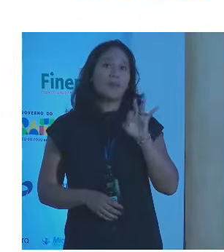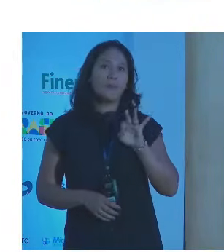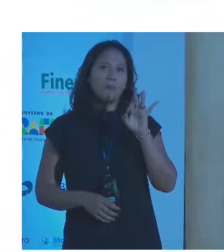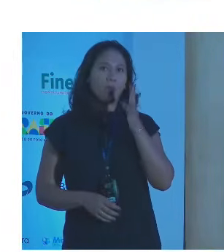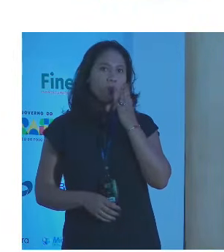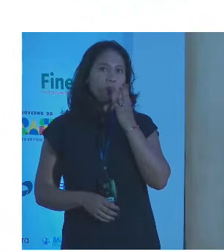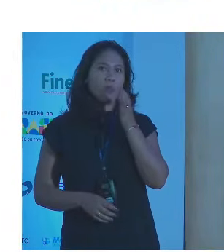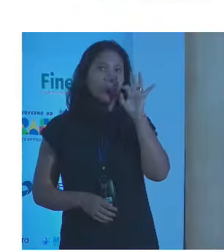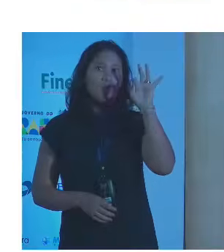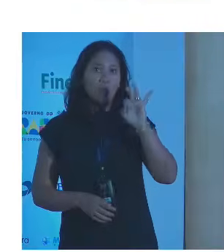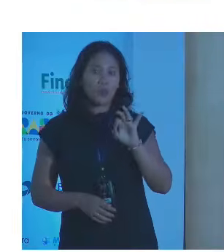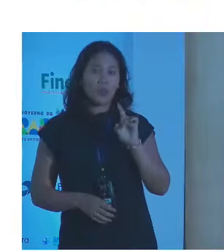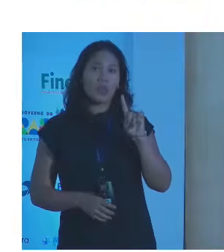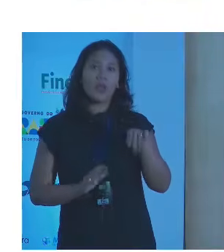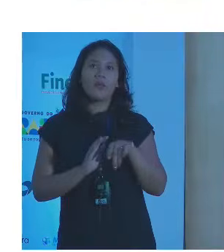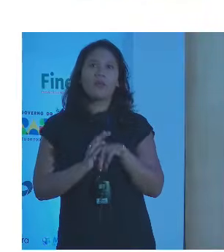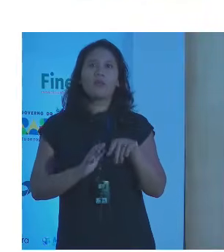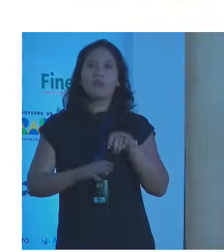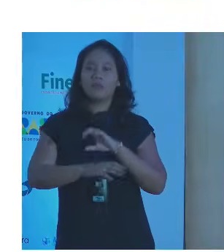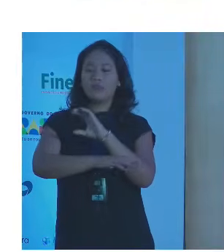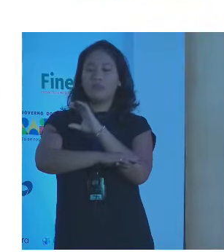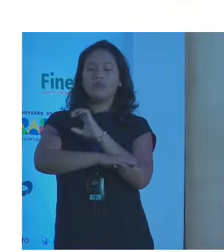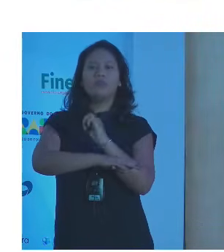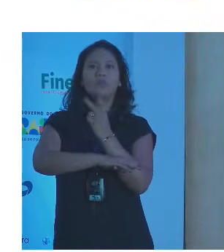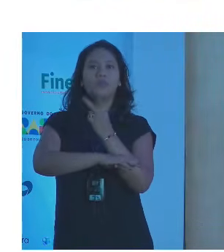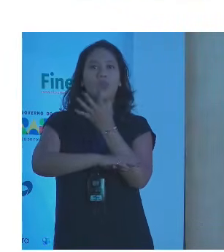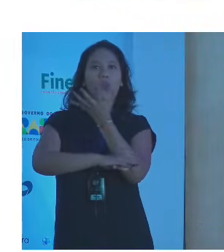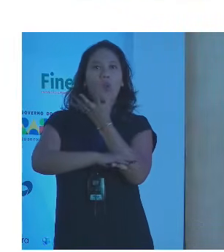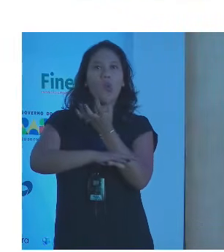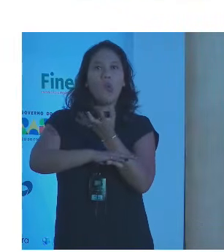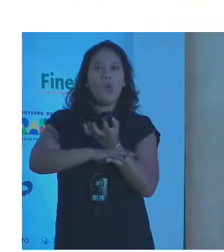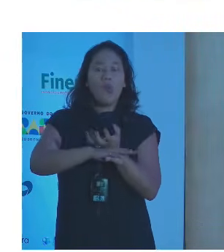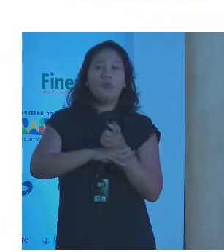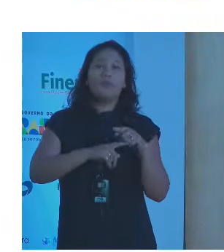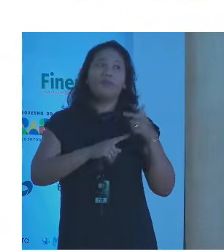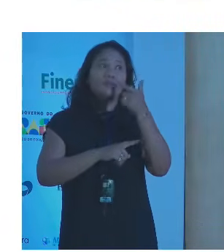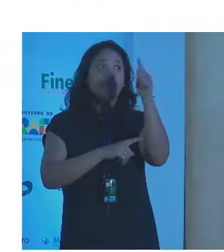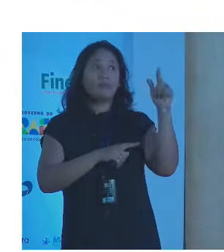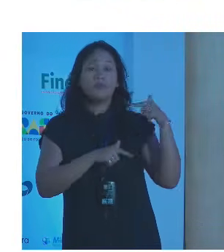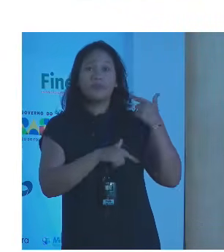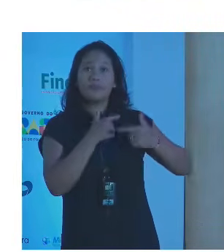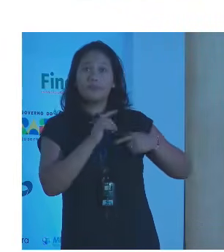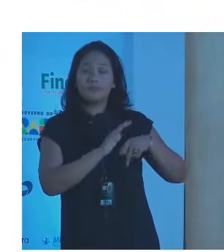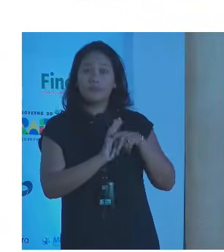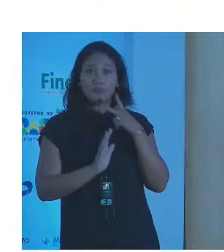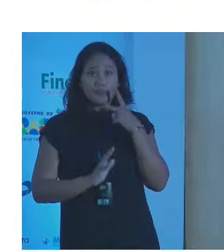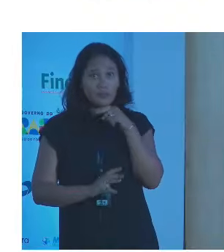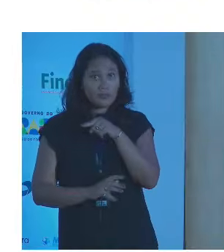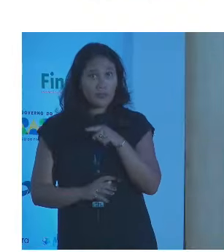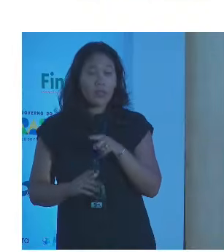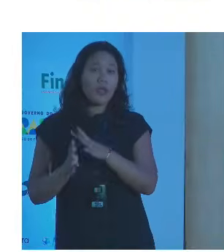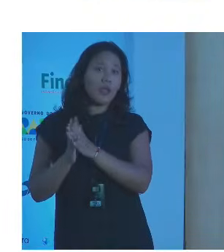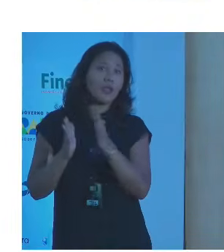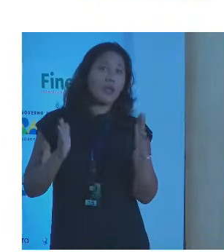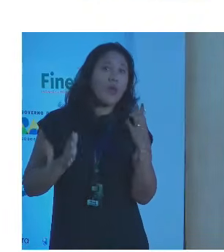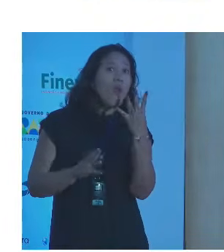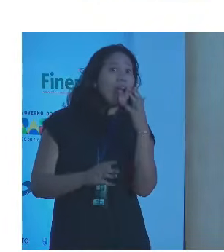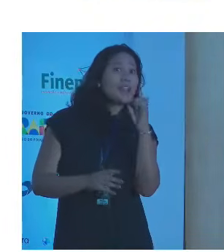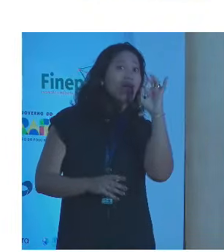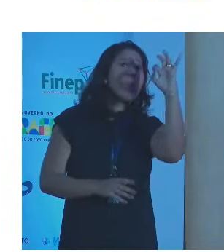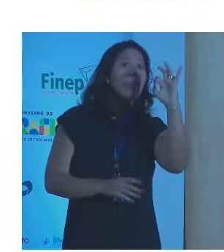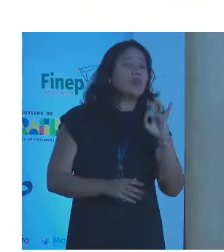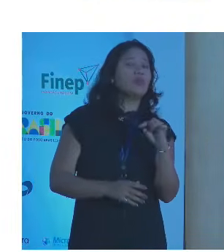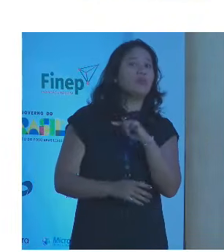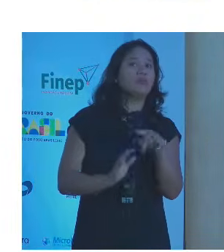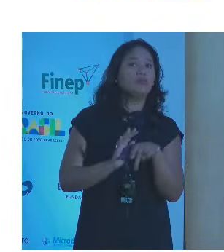das esponjas é o carbono orgânico particulado, e outros trabalhos mostram que, mesmo na borda da plataforma, até